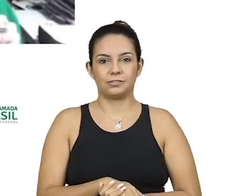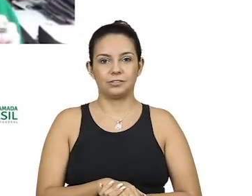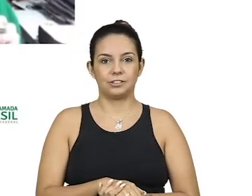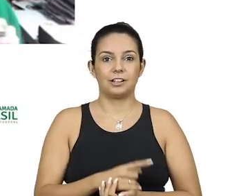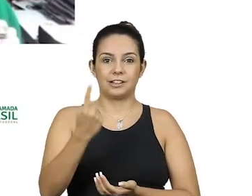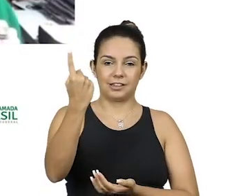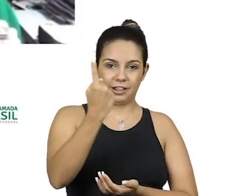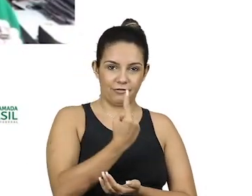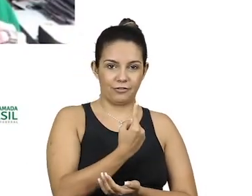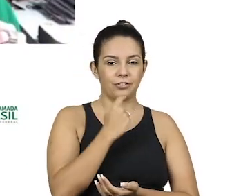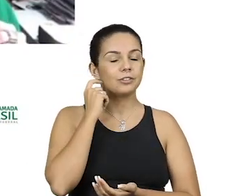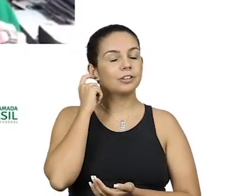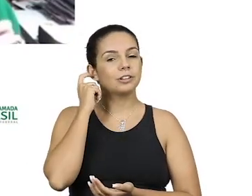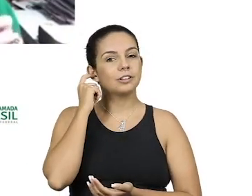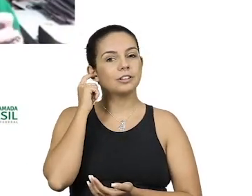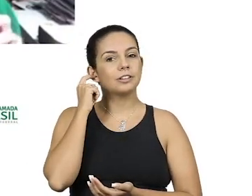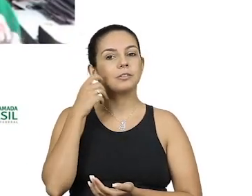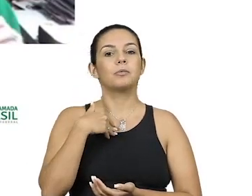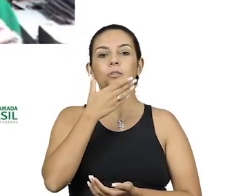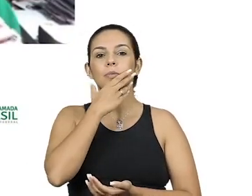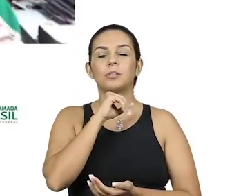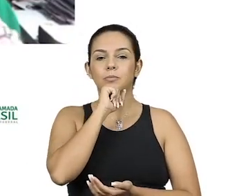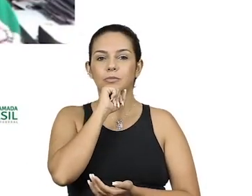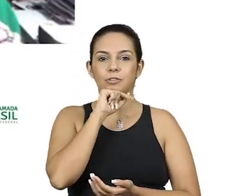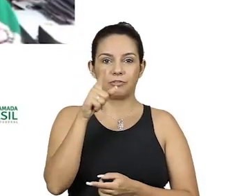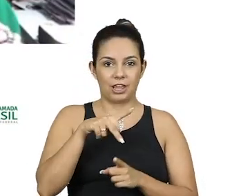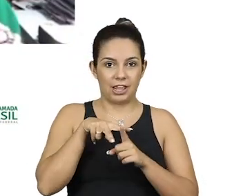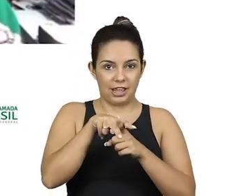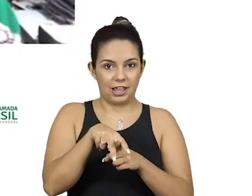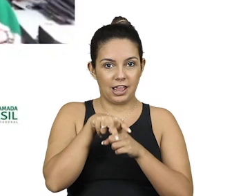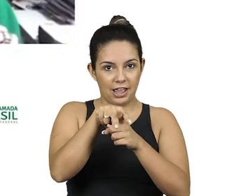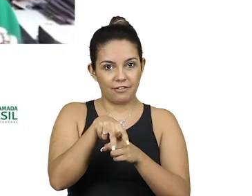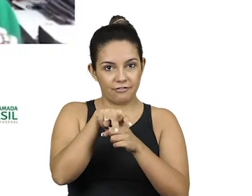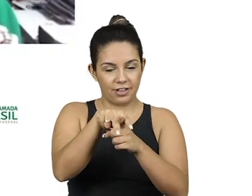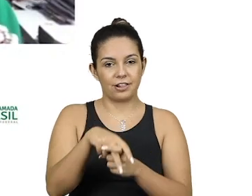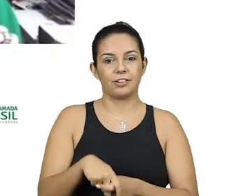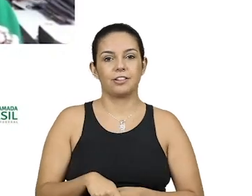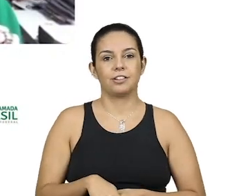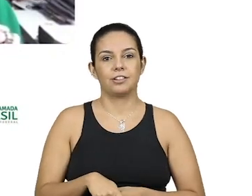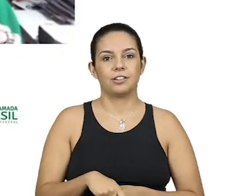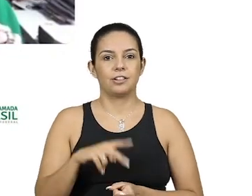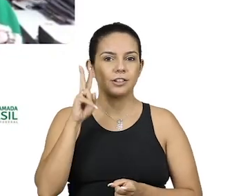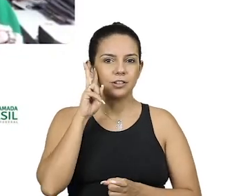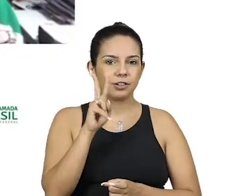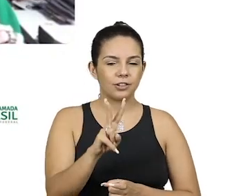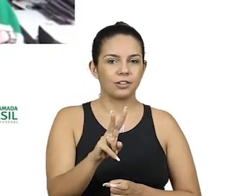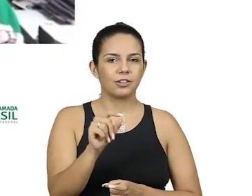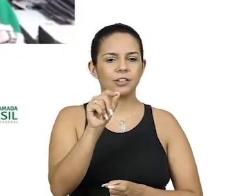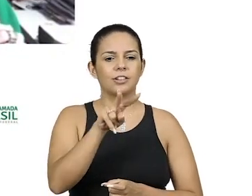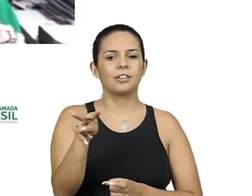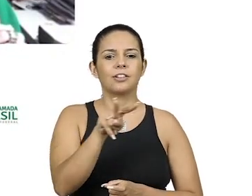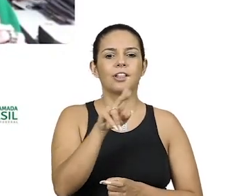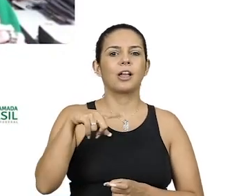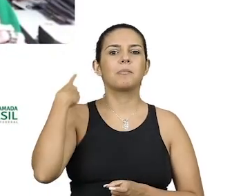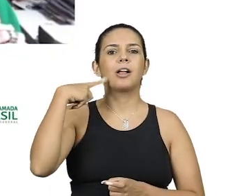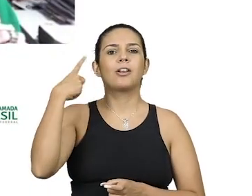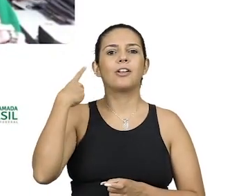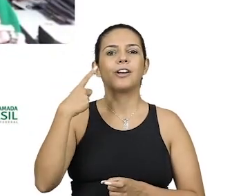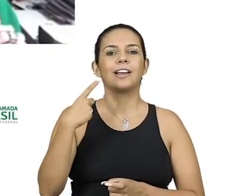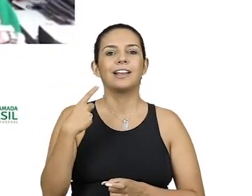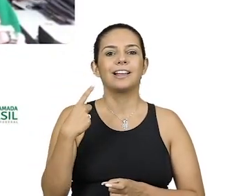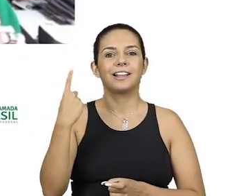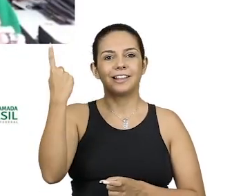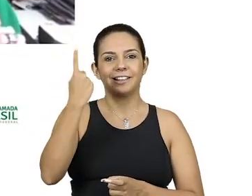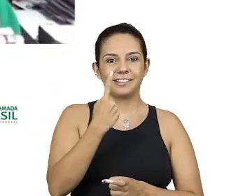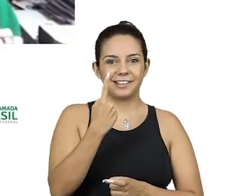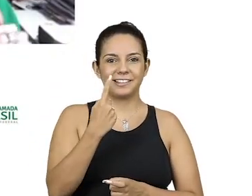Na volta, aí meu pai vinha a cavalo pela estrada, olhou e disse: quem são esses 2 malucos que estão